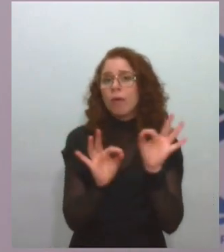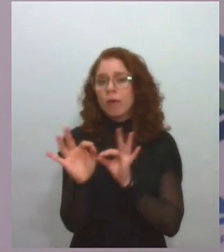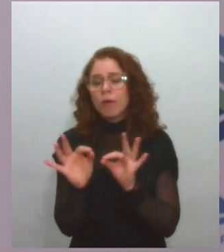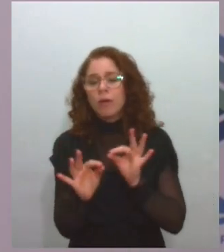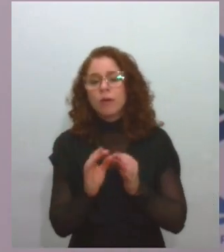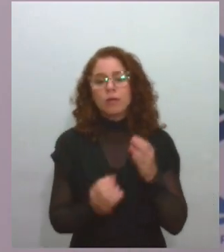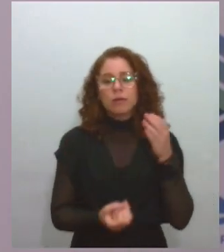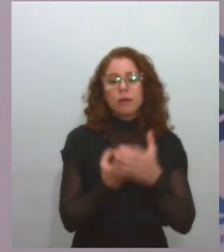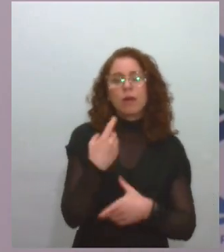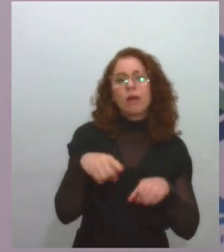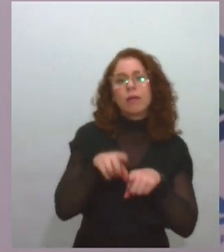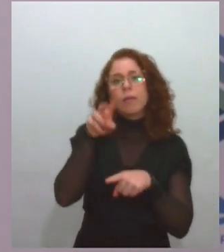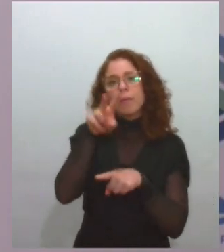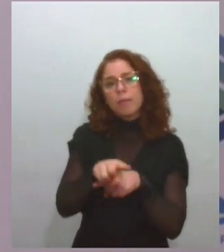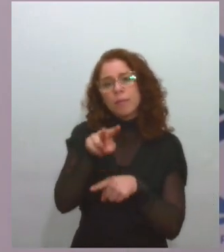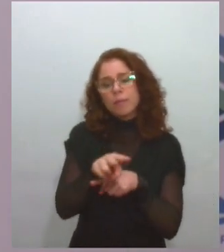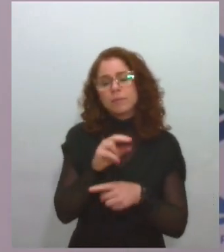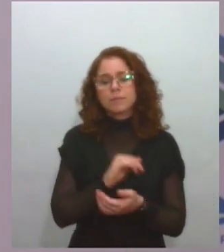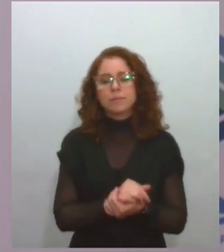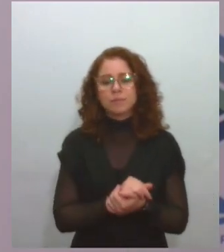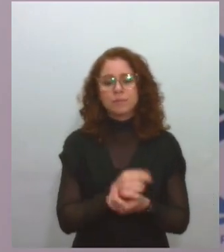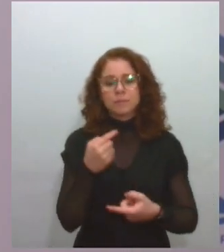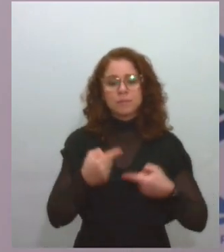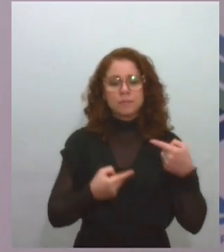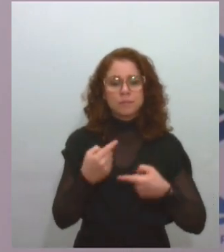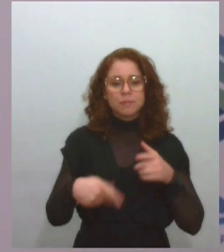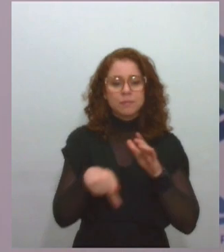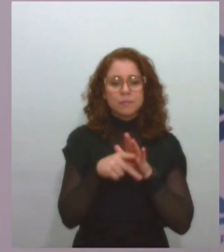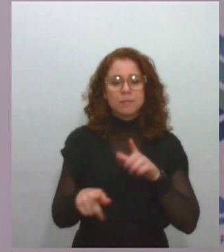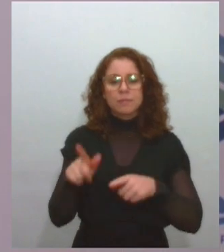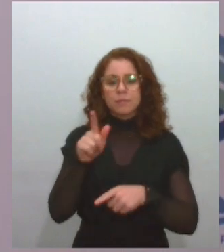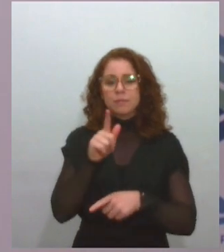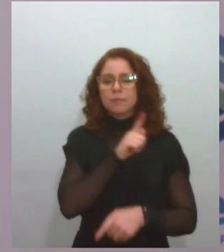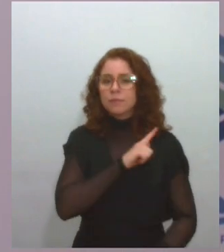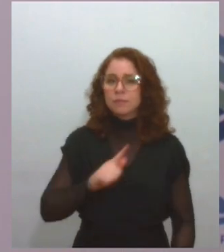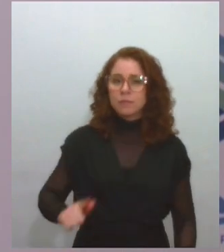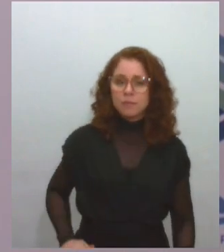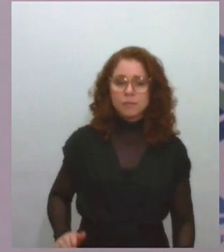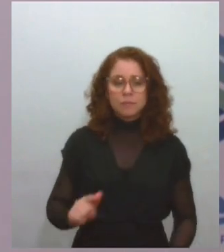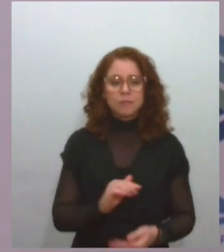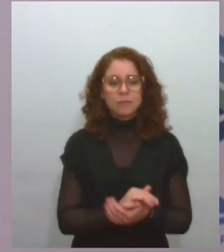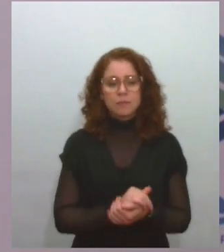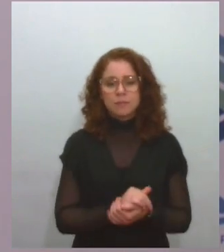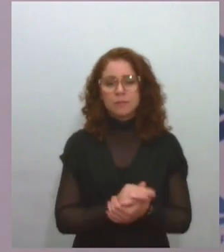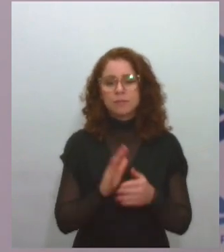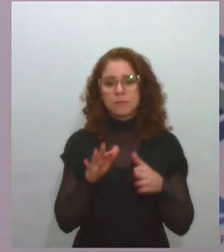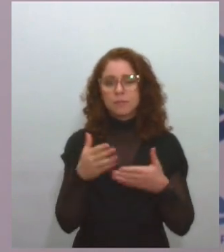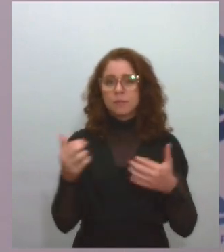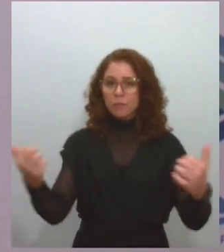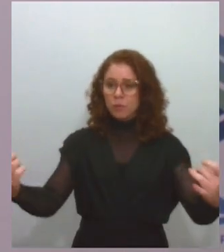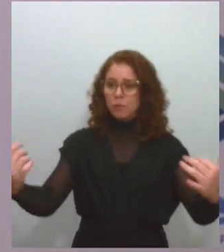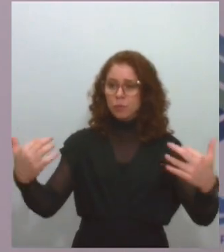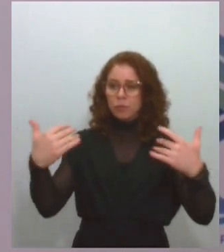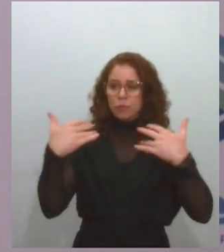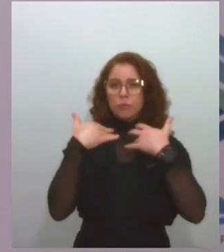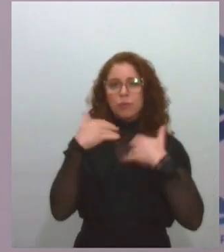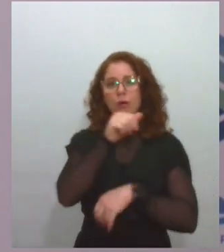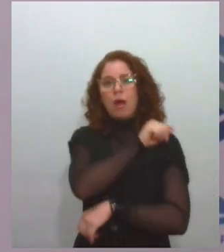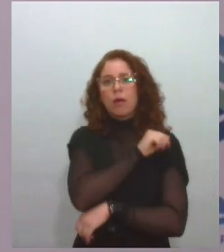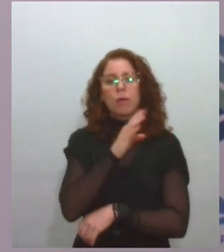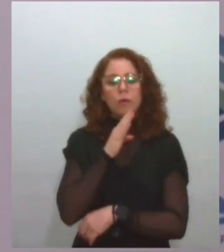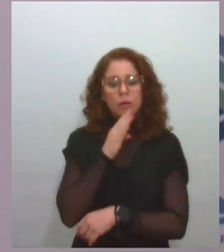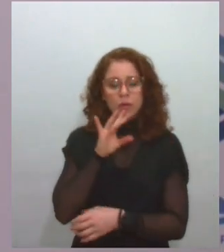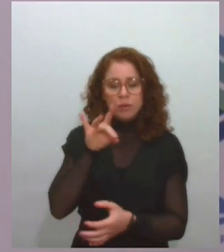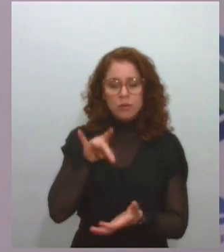fiscalizado, as políticas públicas sociais para a nossa comunidade. Então, trazer esses alunos para conhecer de fato em quem eles depositam